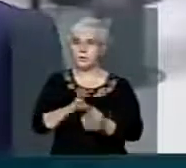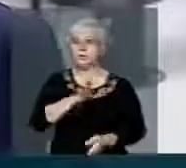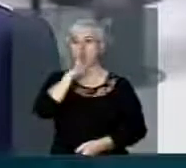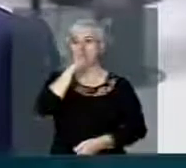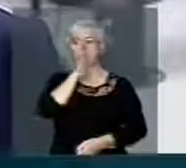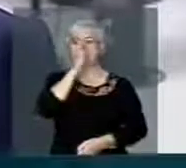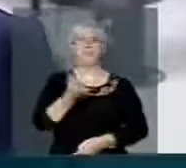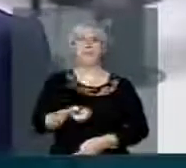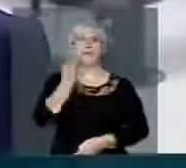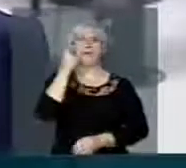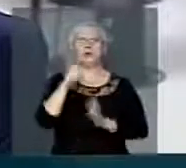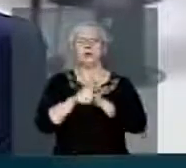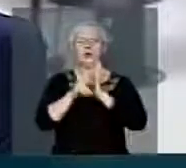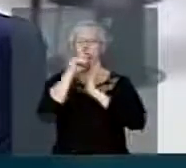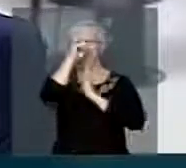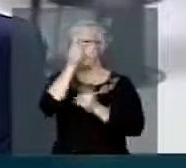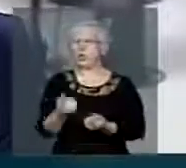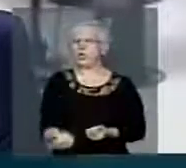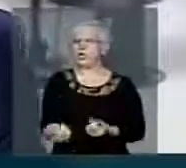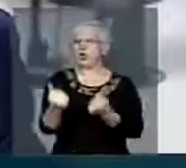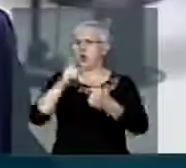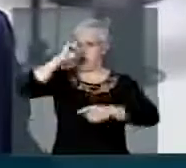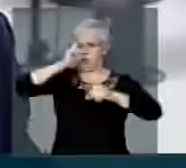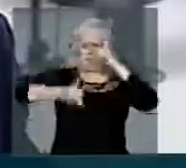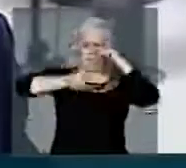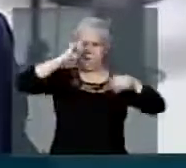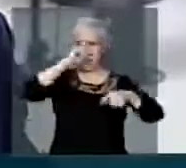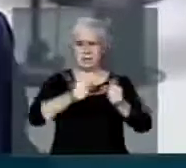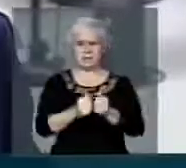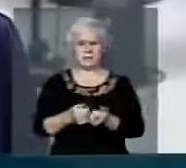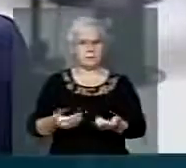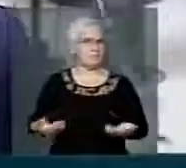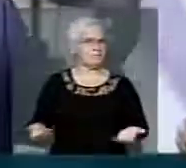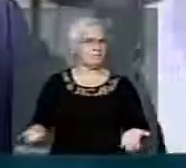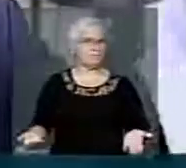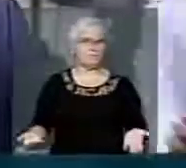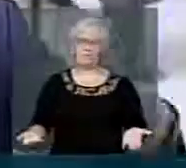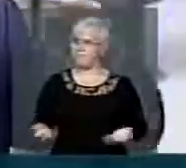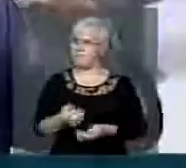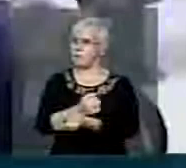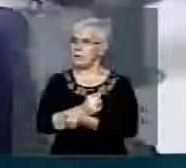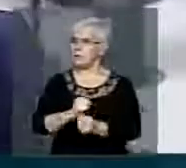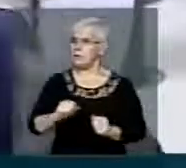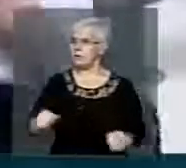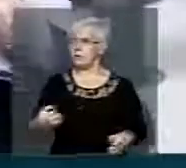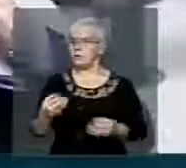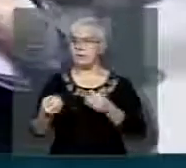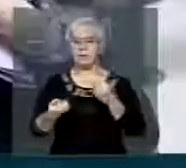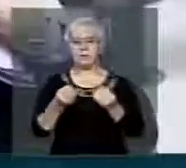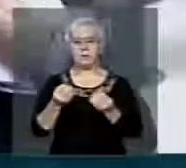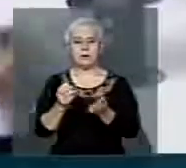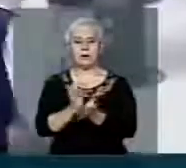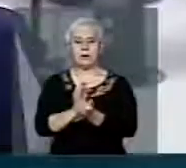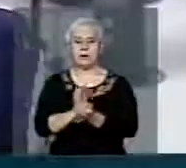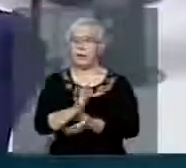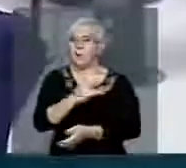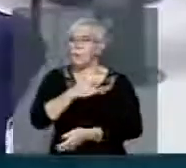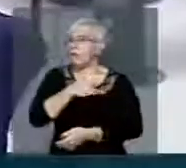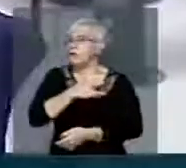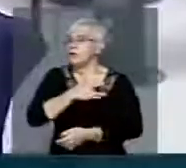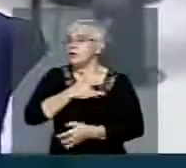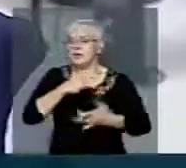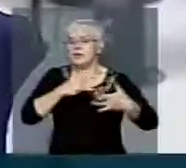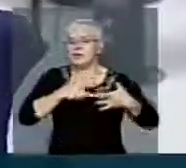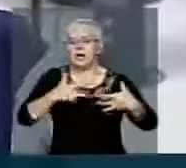absurdos do poder econômico e o poder mandar. Nós não temos como, coitado dos candidatos, eu tenho pena